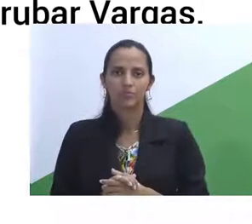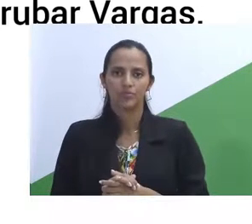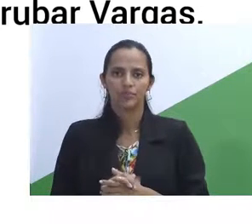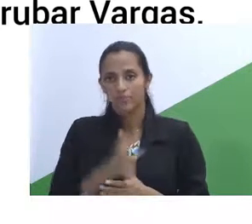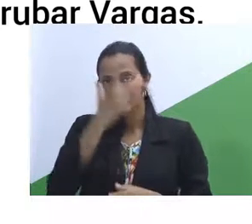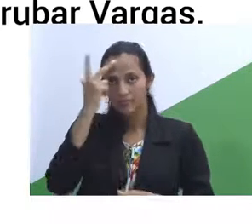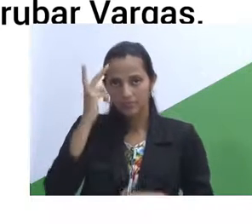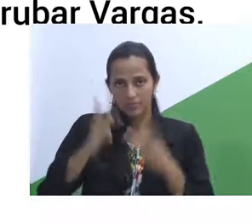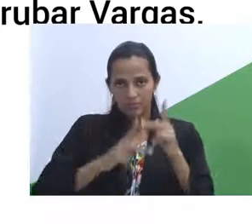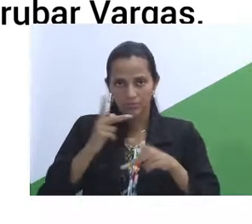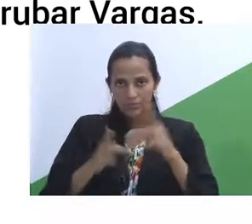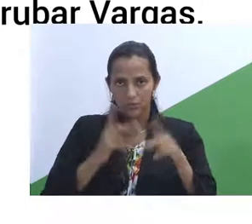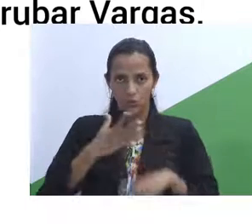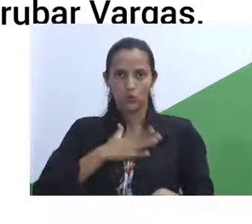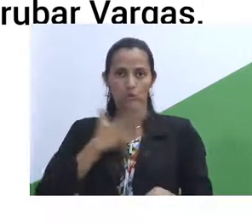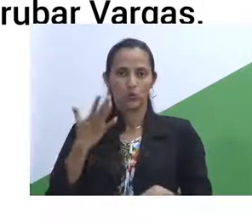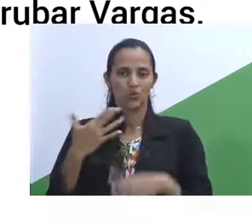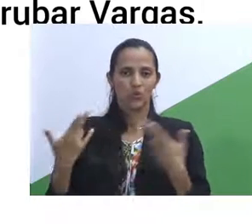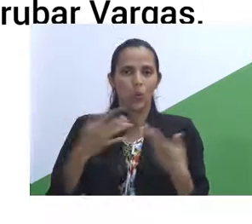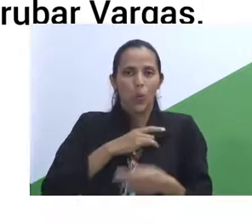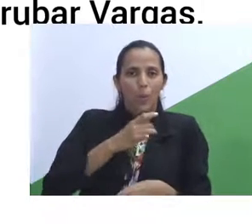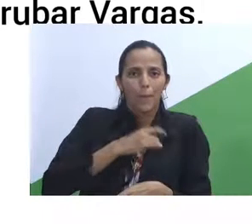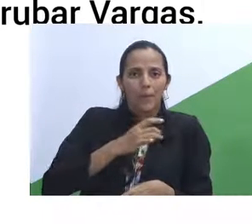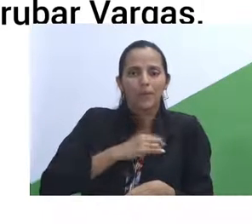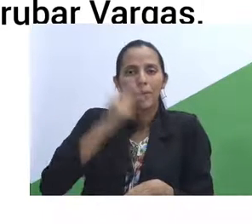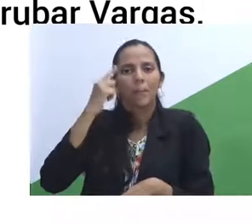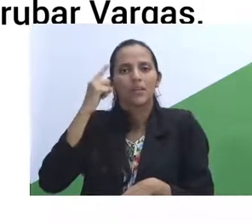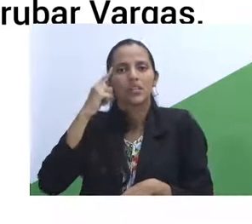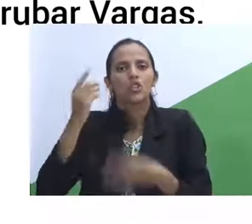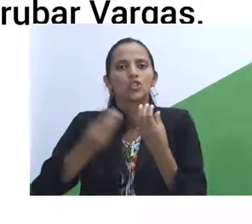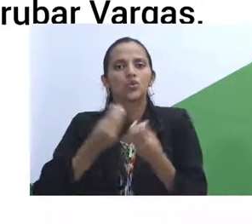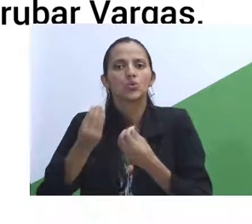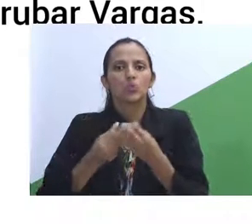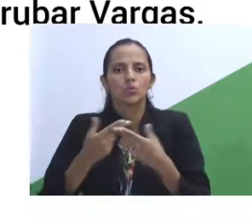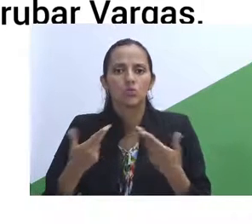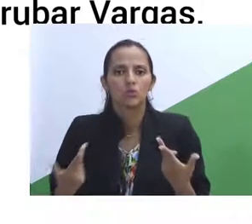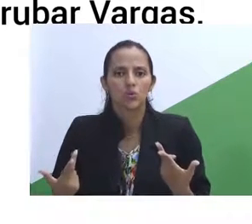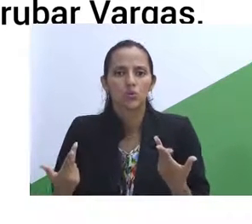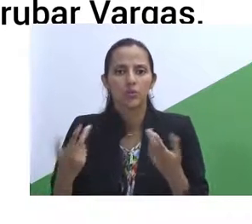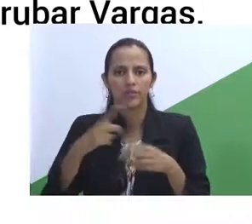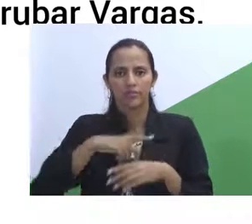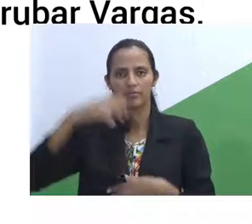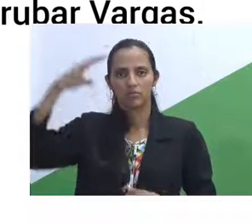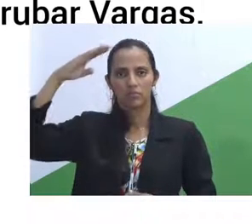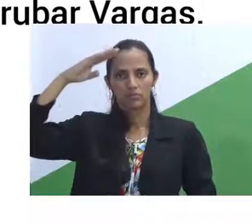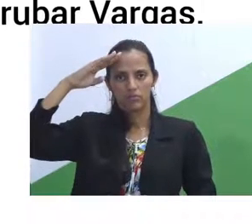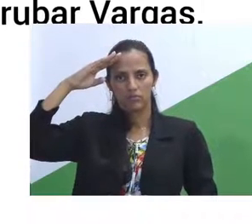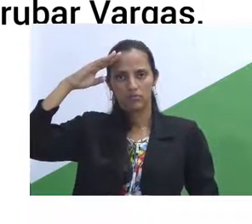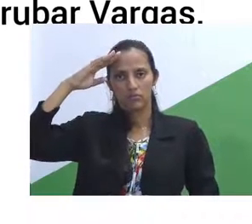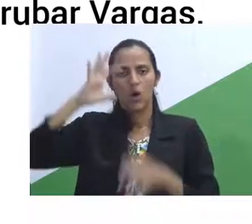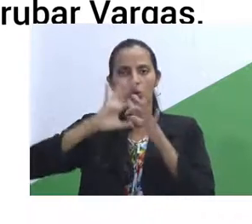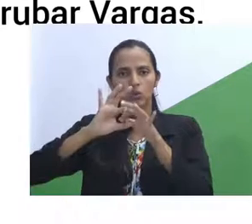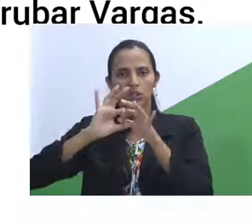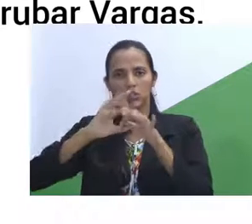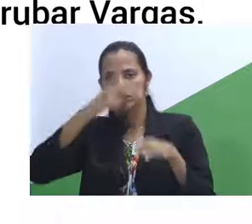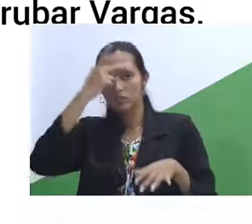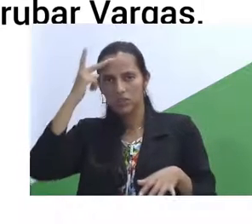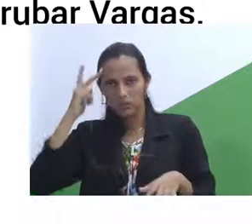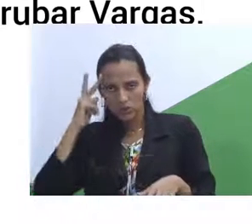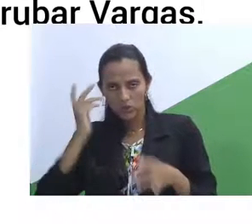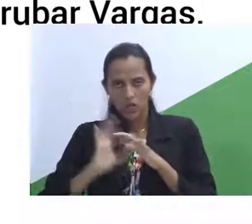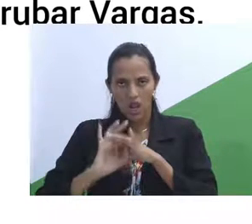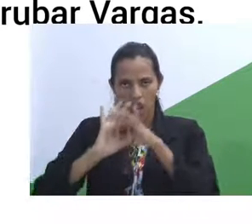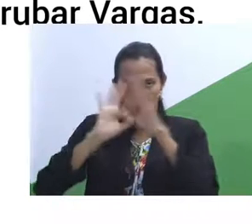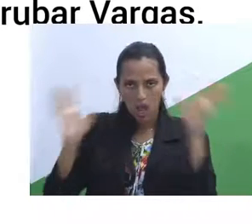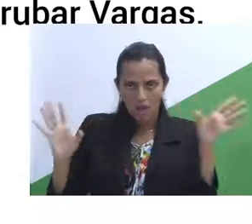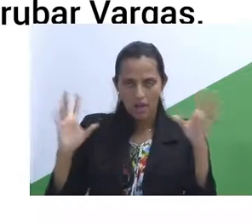Assustados, então, com essa enorme popularidade do ditador, as oposições militares e civis, tendo à frente, aí, a União Democrática Nacional, uniram